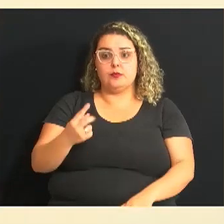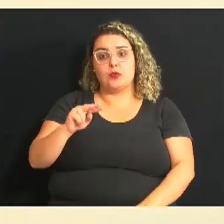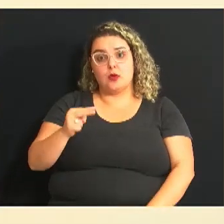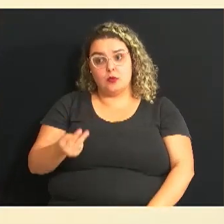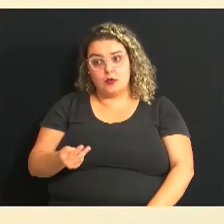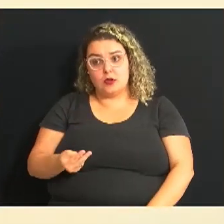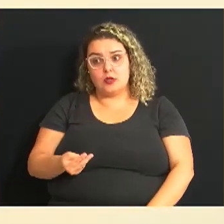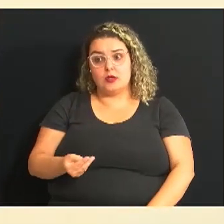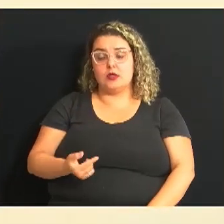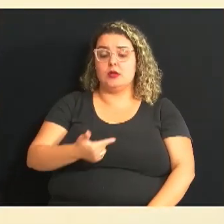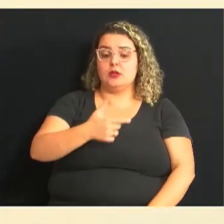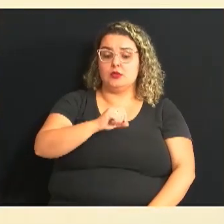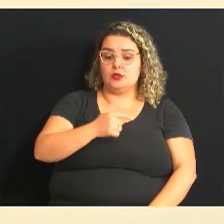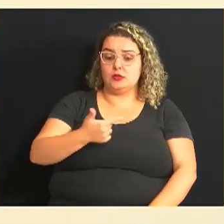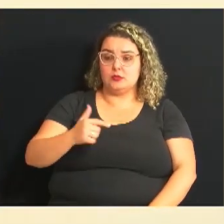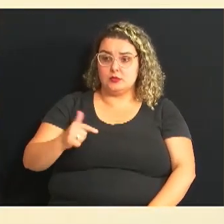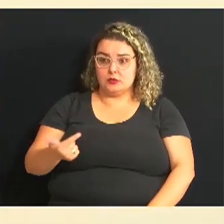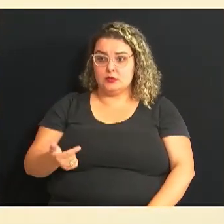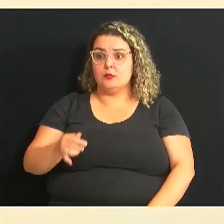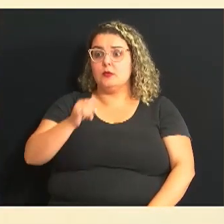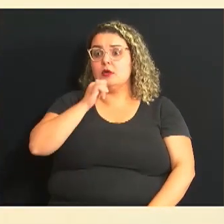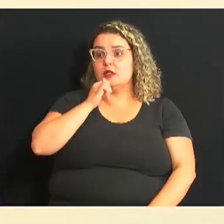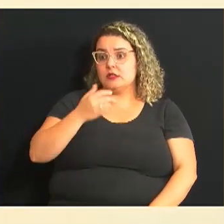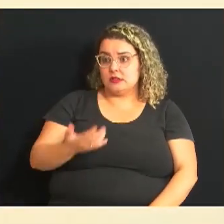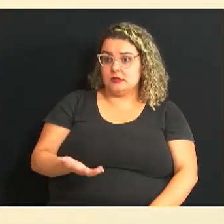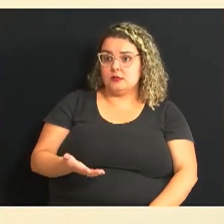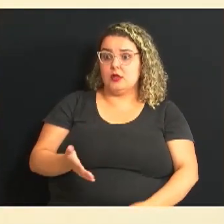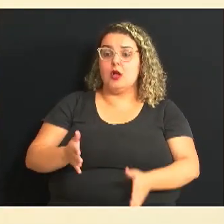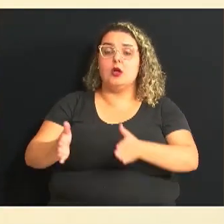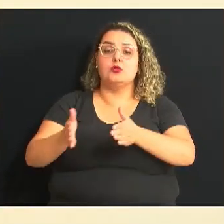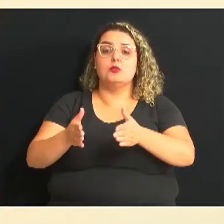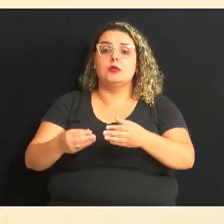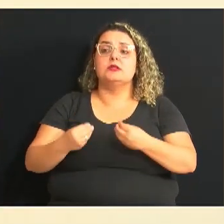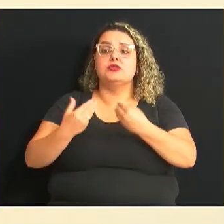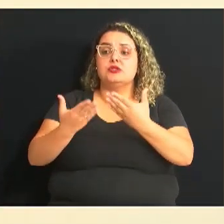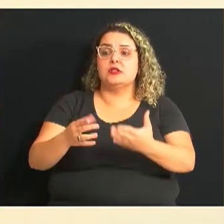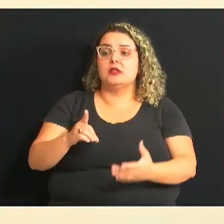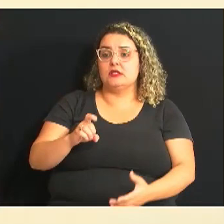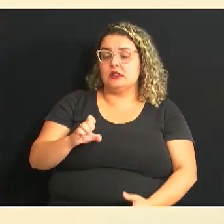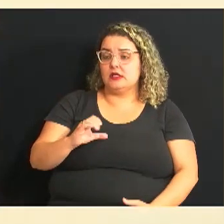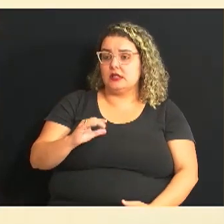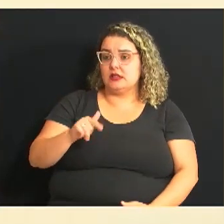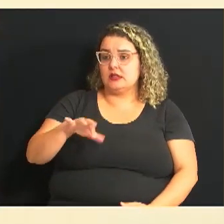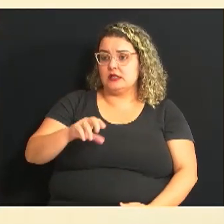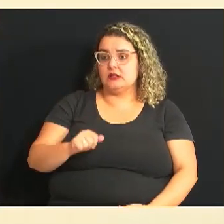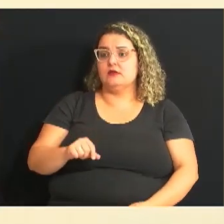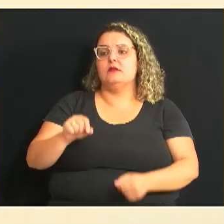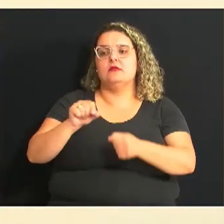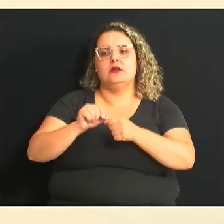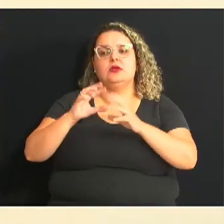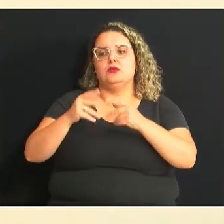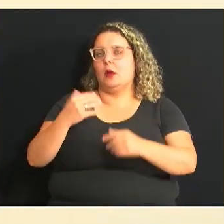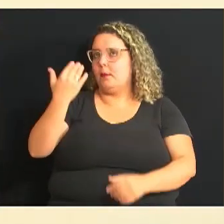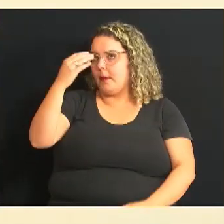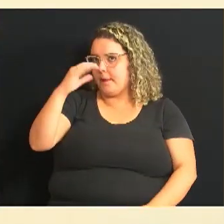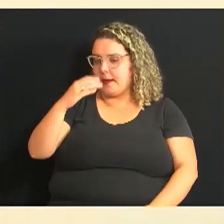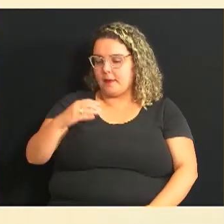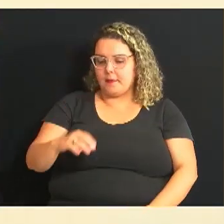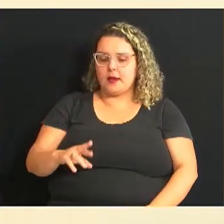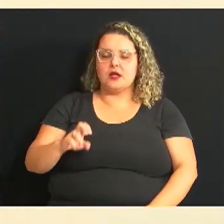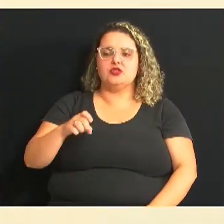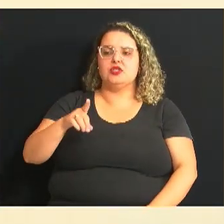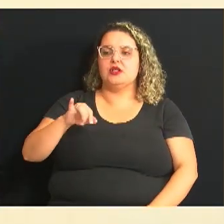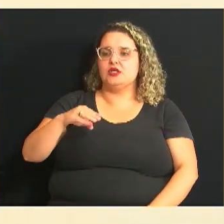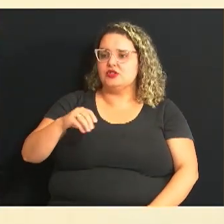em 2022, por exemplo, no momento de entrega da declaração, vocês vão fazer todos os lançamentos de rendimento, todos os lançamentos